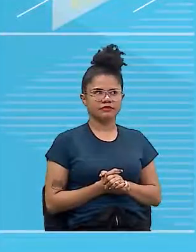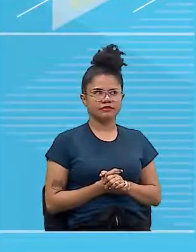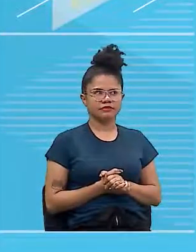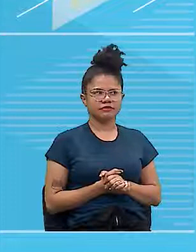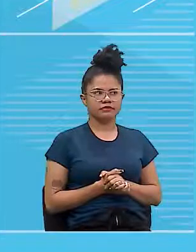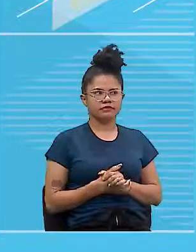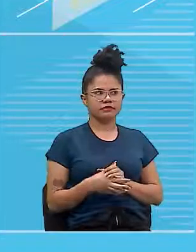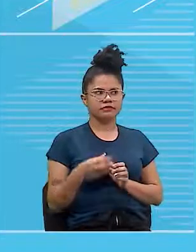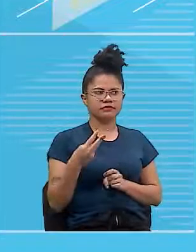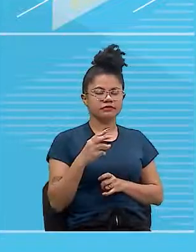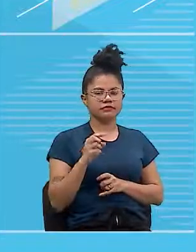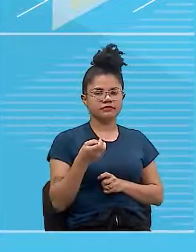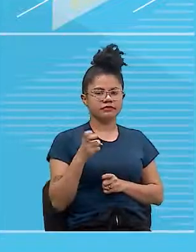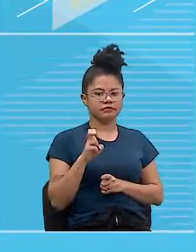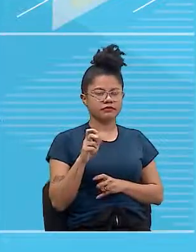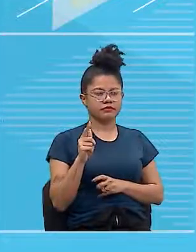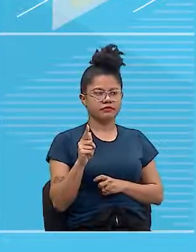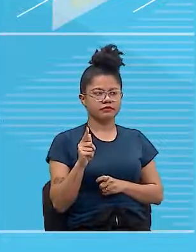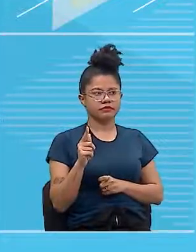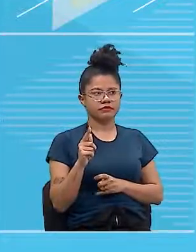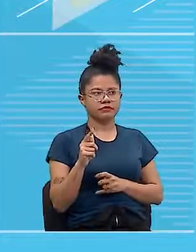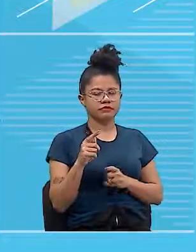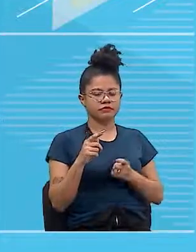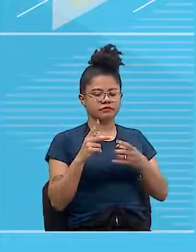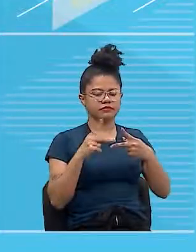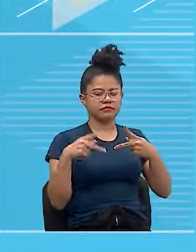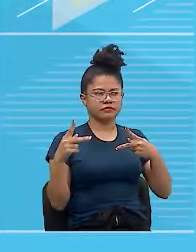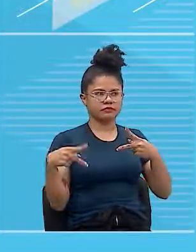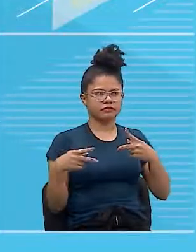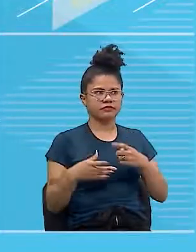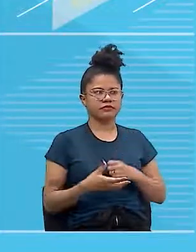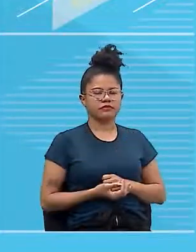g de proteína humm